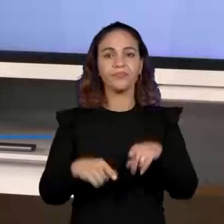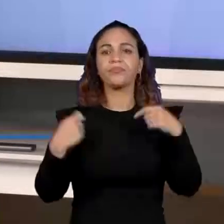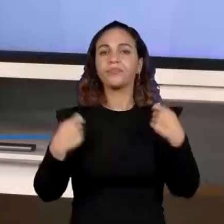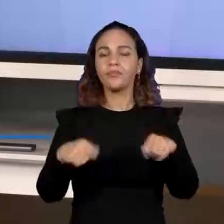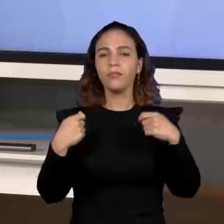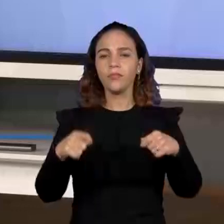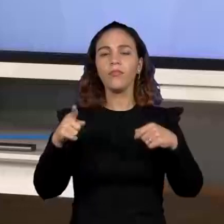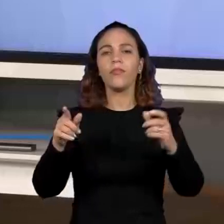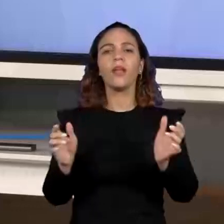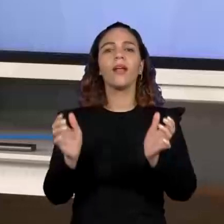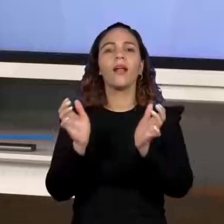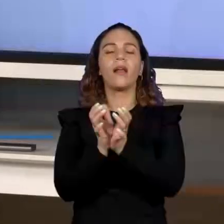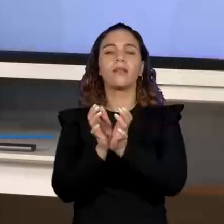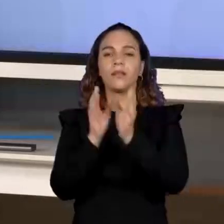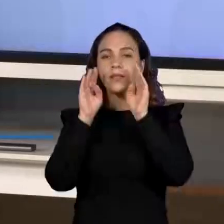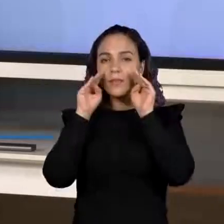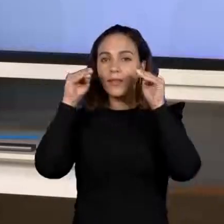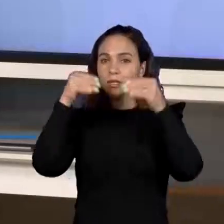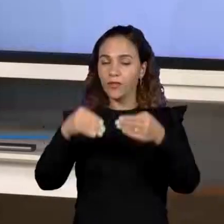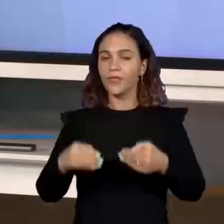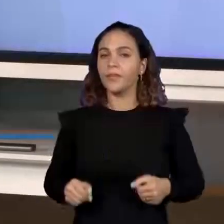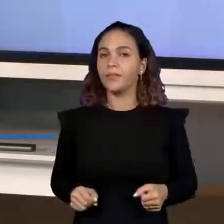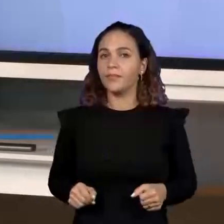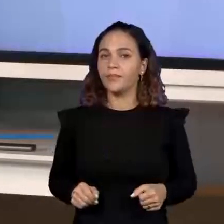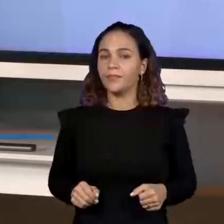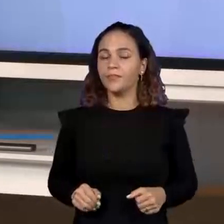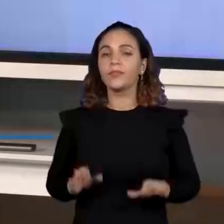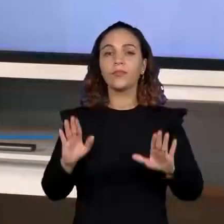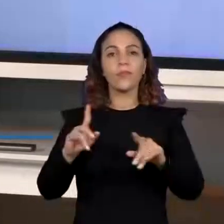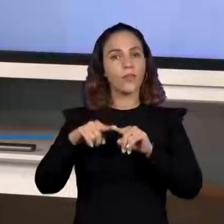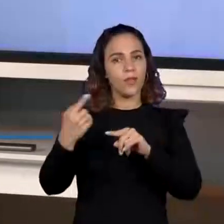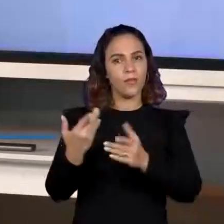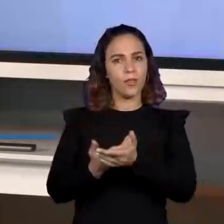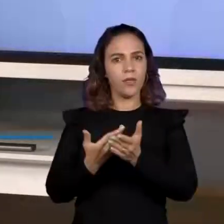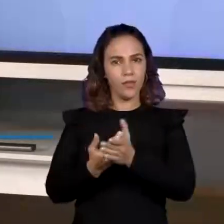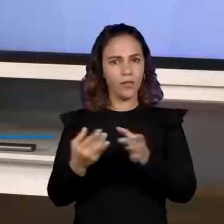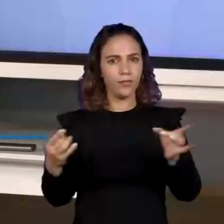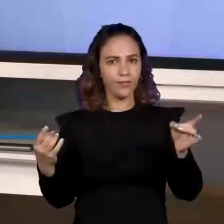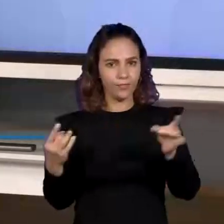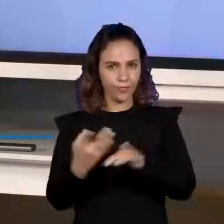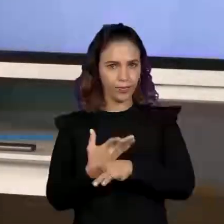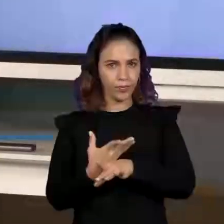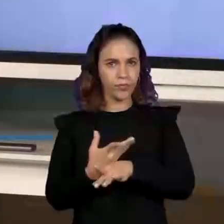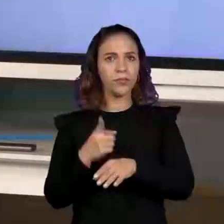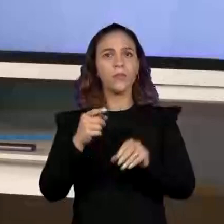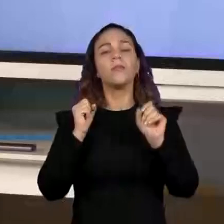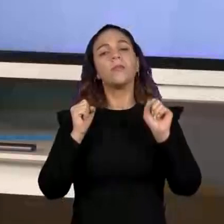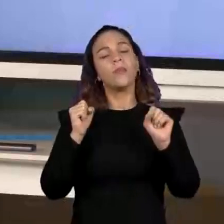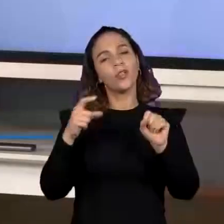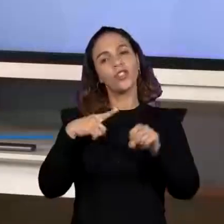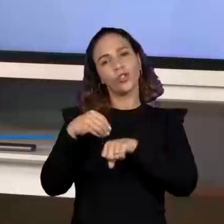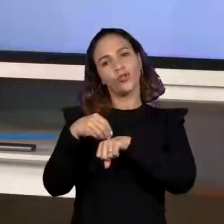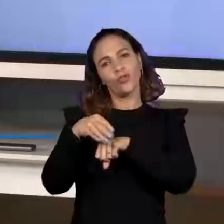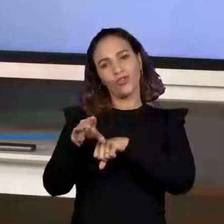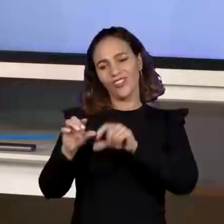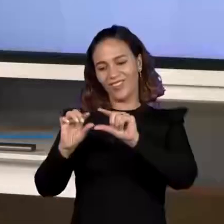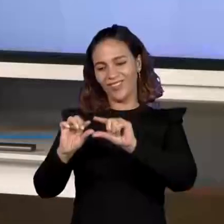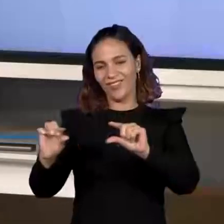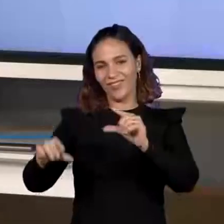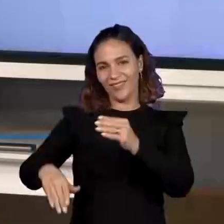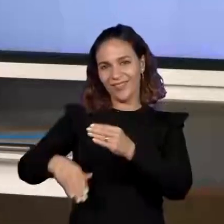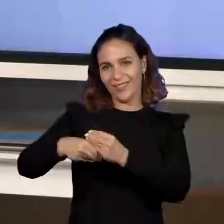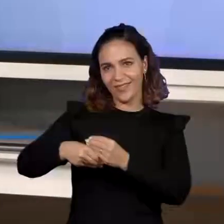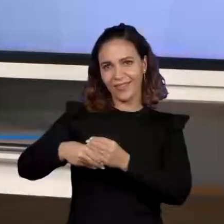classe gramatical específica. Aqui, depois que vocês assistirem a aula, vocês também podem ir na sugestão, justamente para